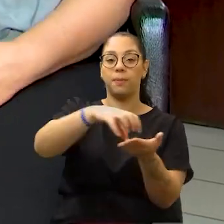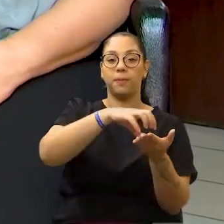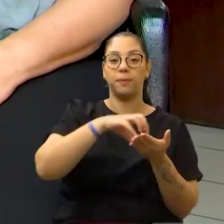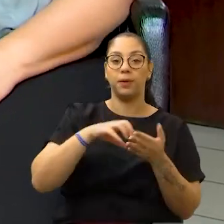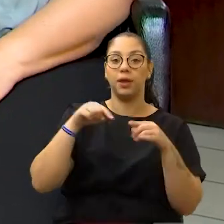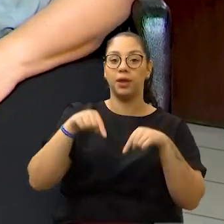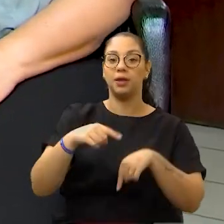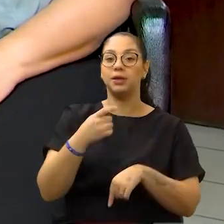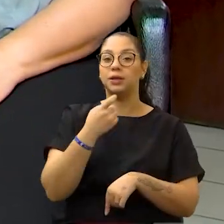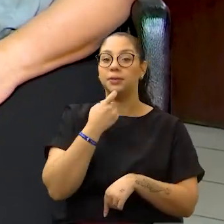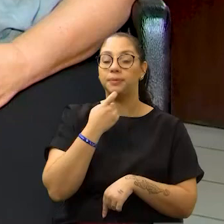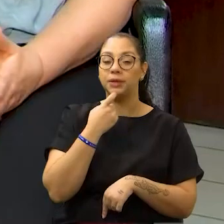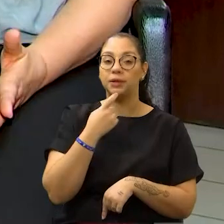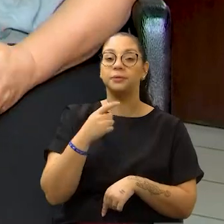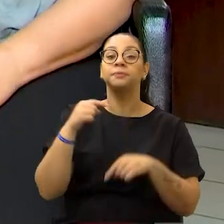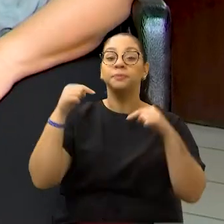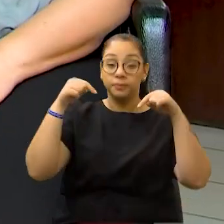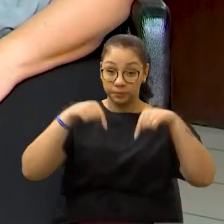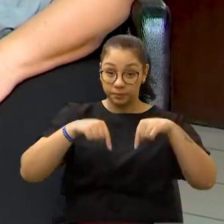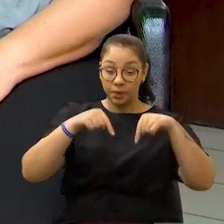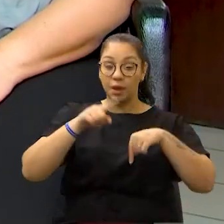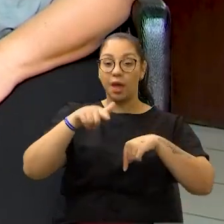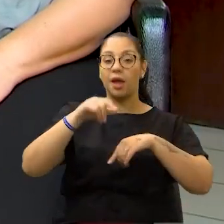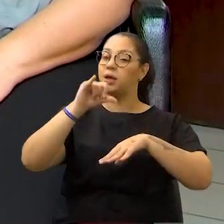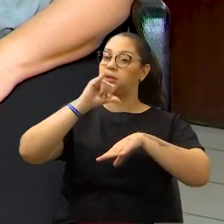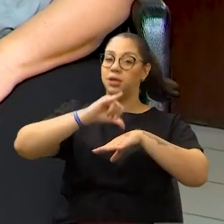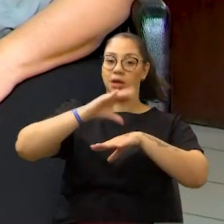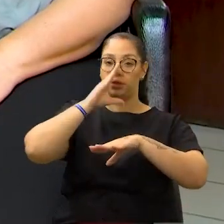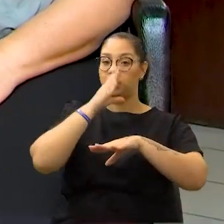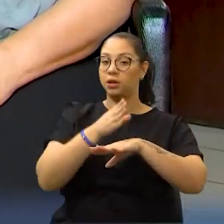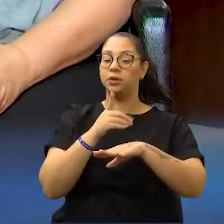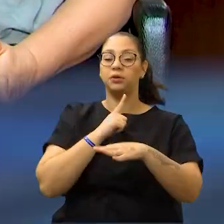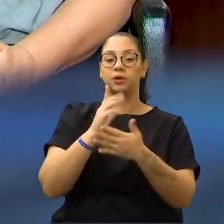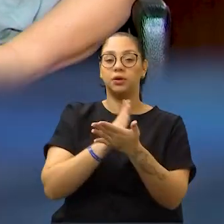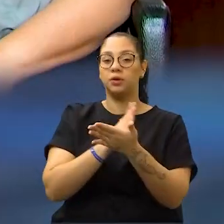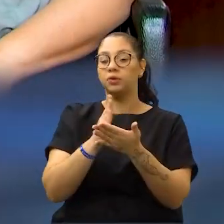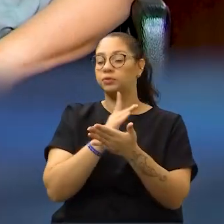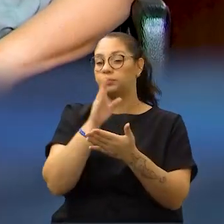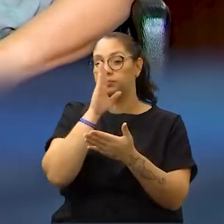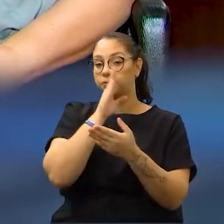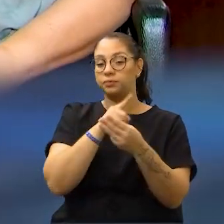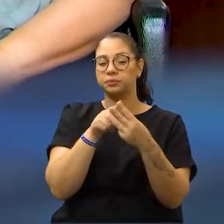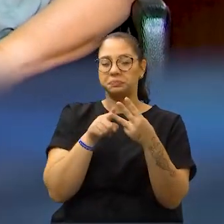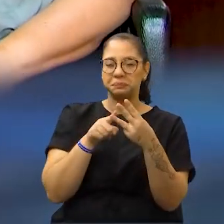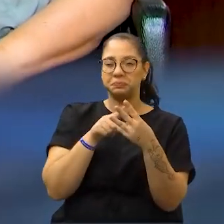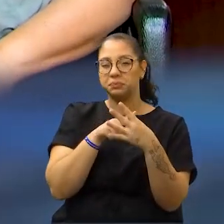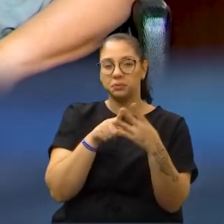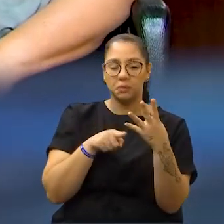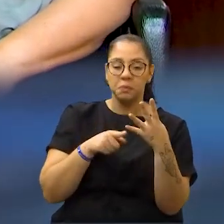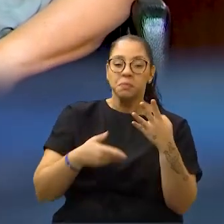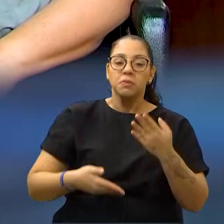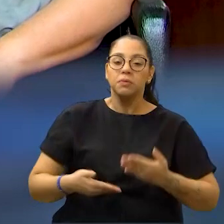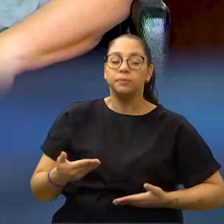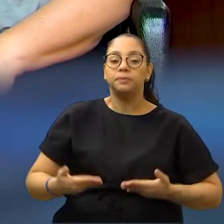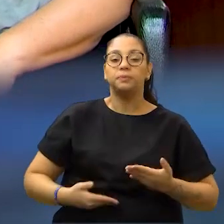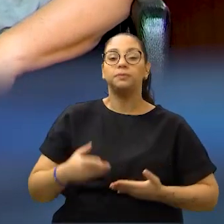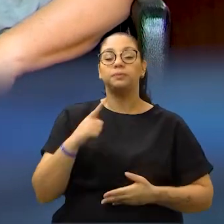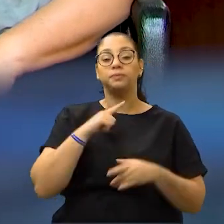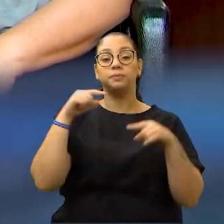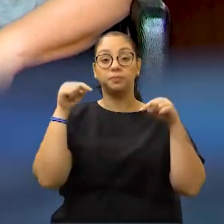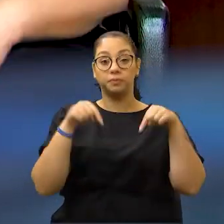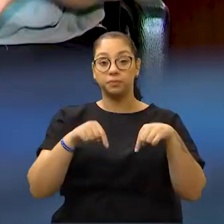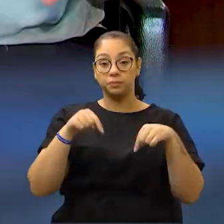Aqui é a sede da instituição, onde funcionam alguns serviços, tem 3 serviços, 4 serviços que funcionam